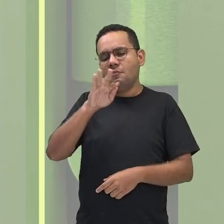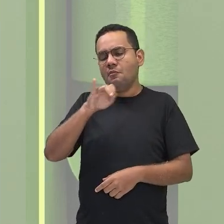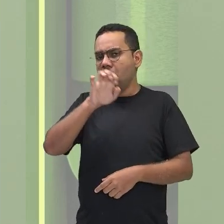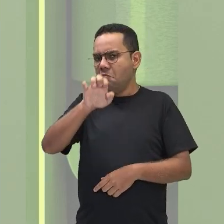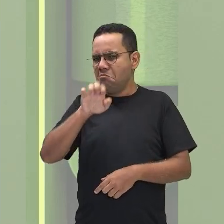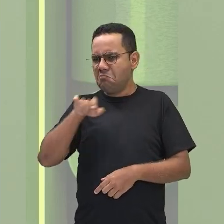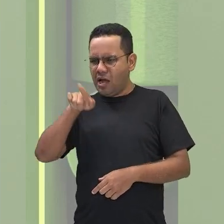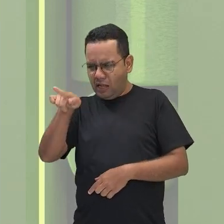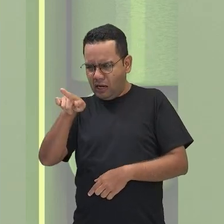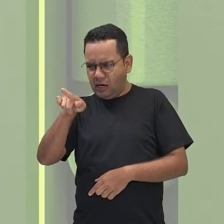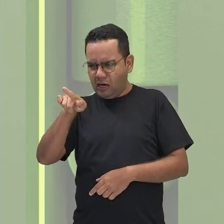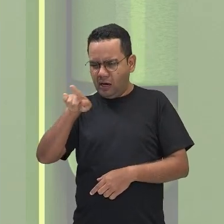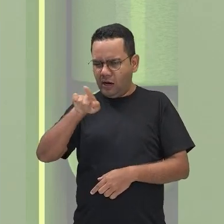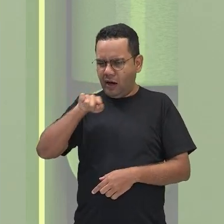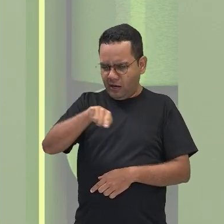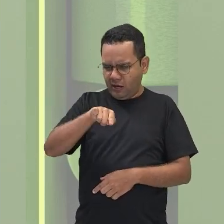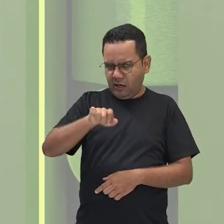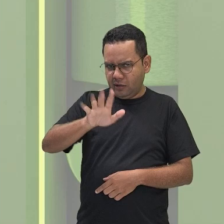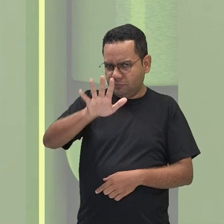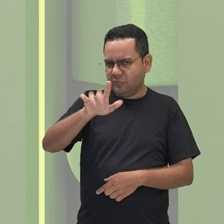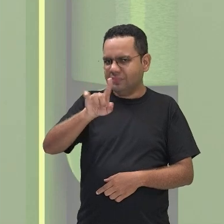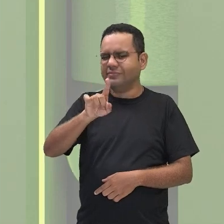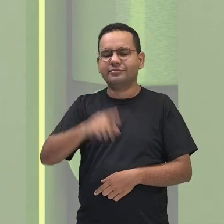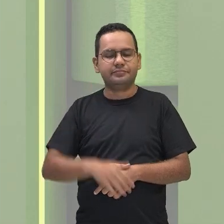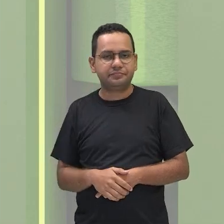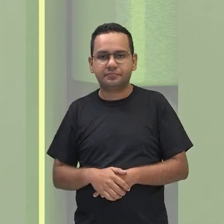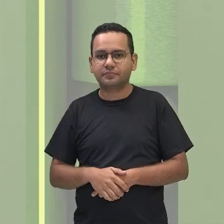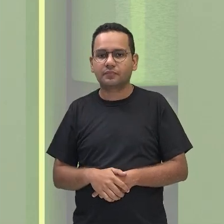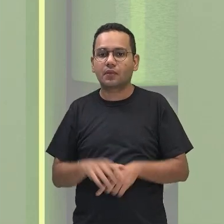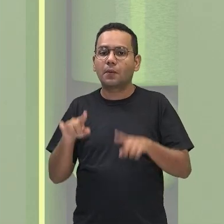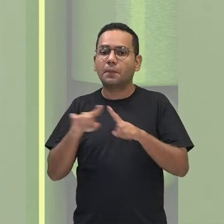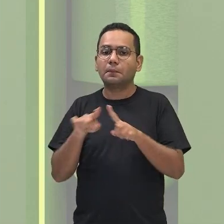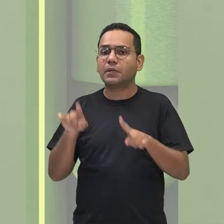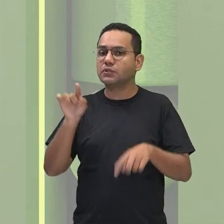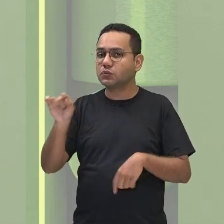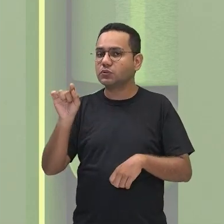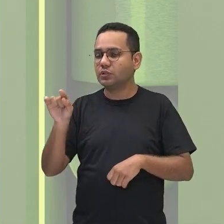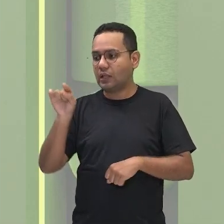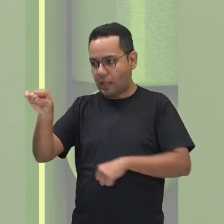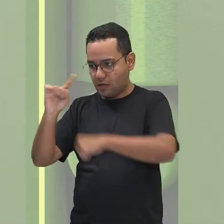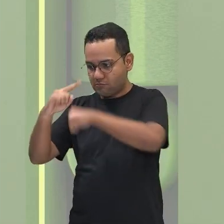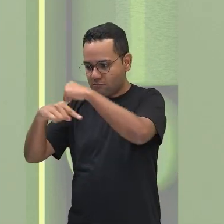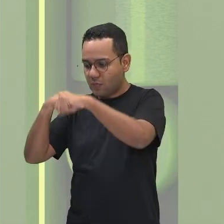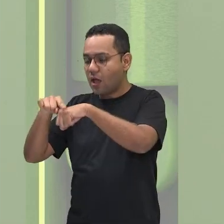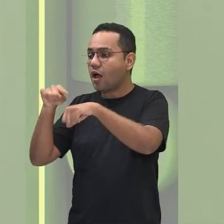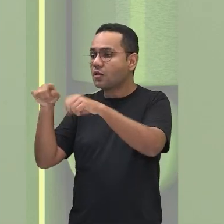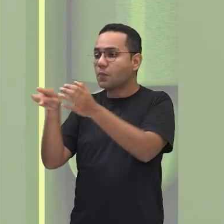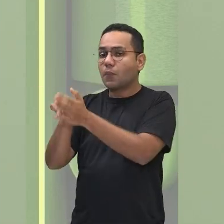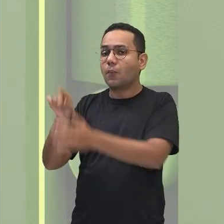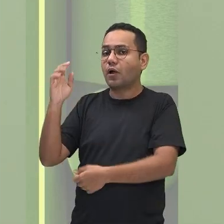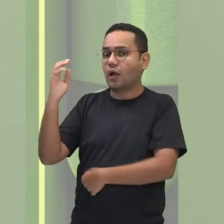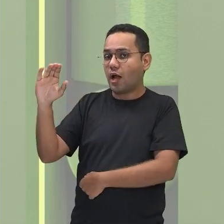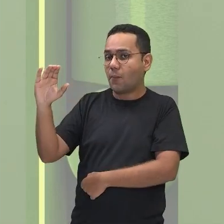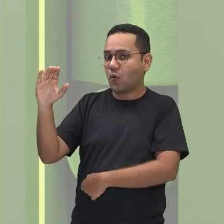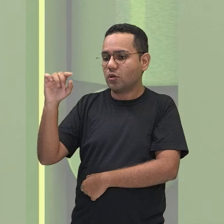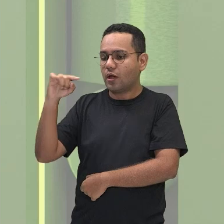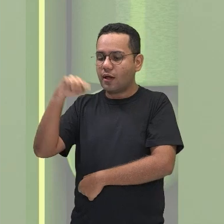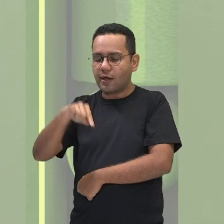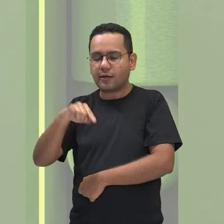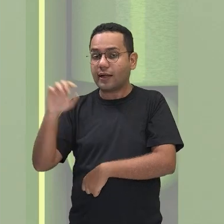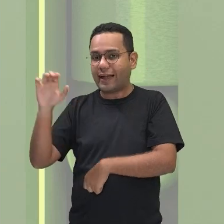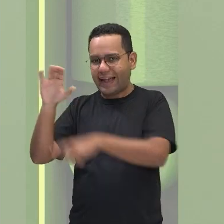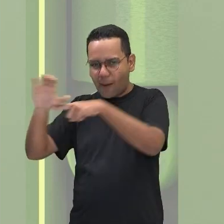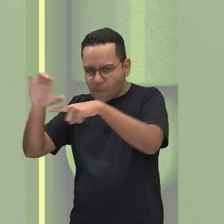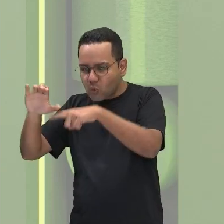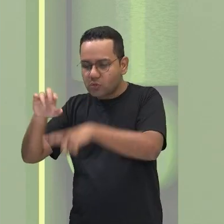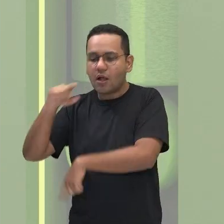diamante, mas tanto o diamante quanto o grafite são feitos de átomos de carbono, tá bom? Então o diamante nada mais é do que um aglomerado